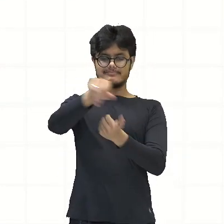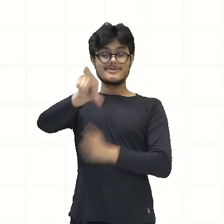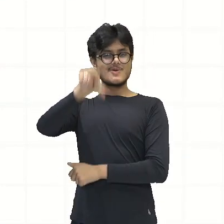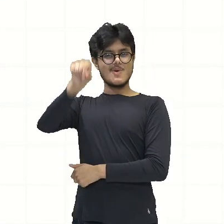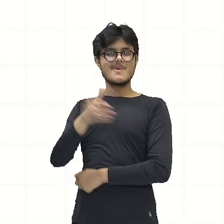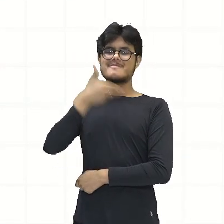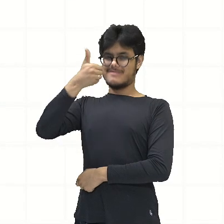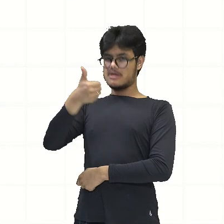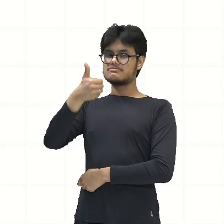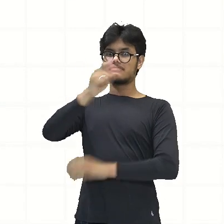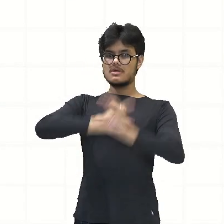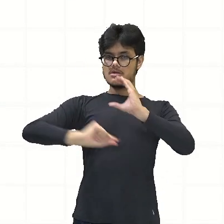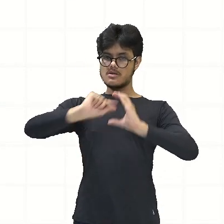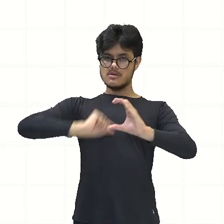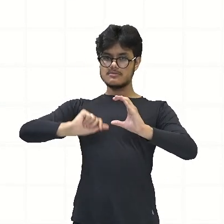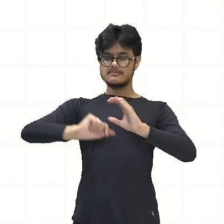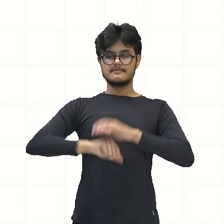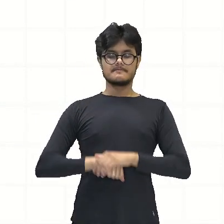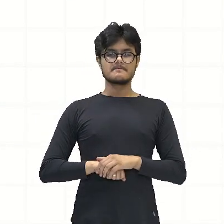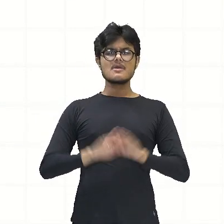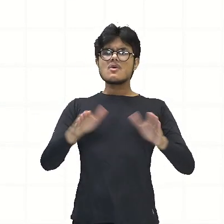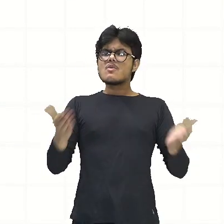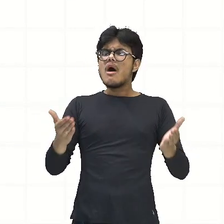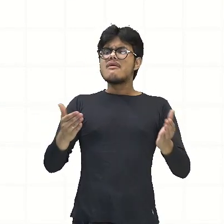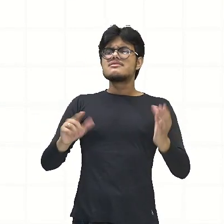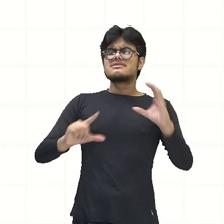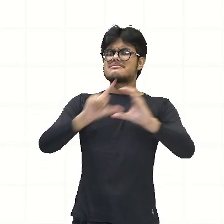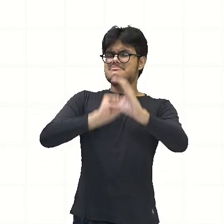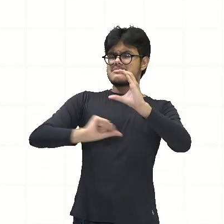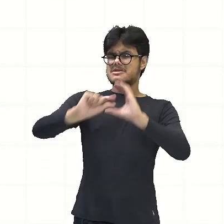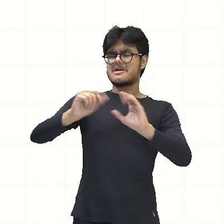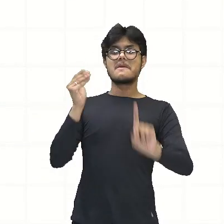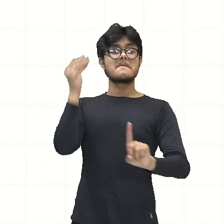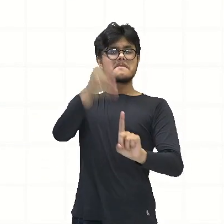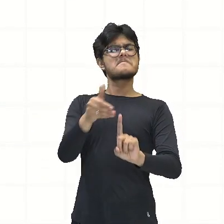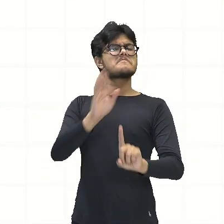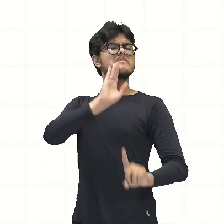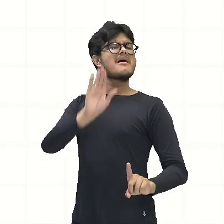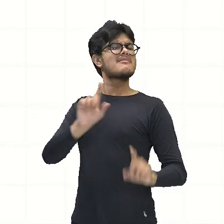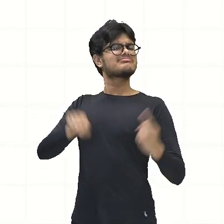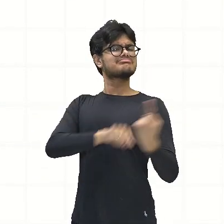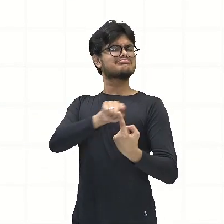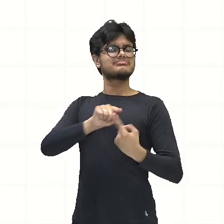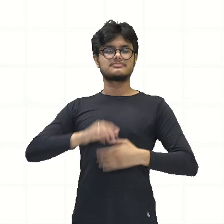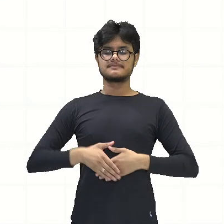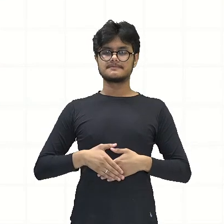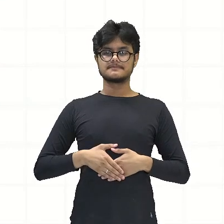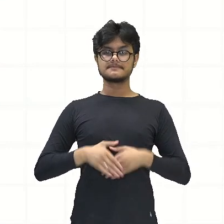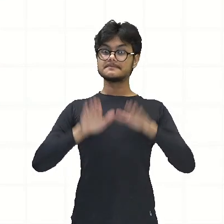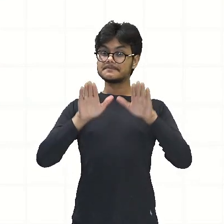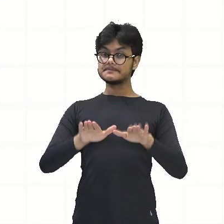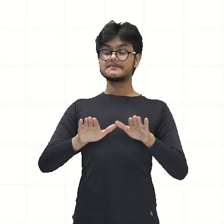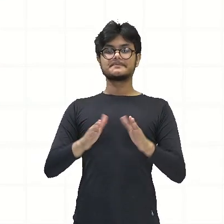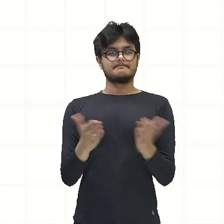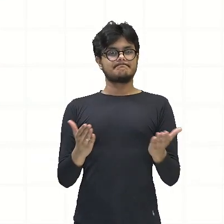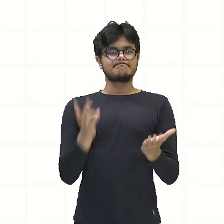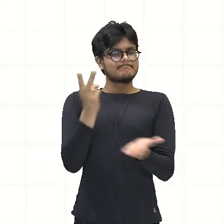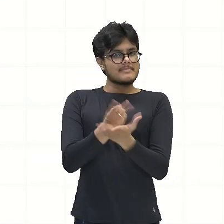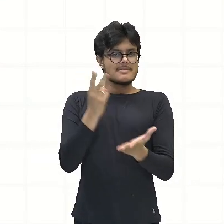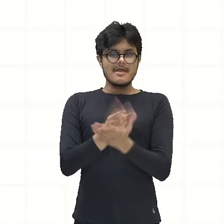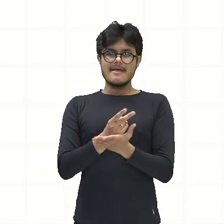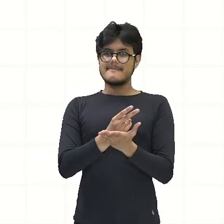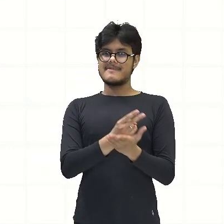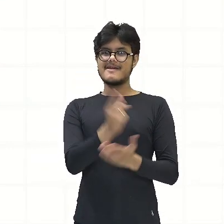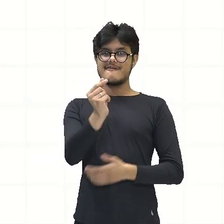o sistema capitalista. Qual é o principal objetivo do sistema capitalista? O principal objetivo é o lucro.